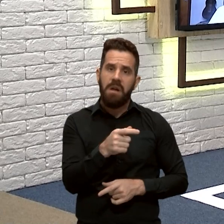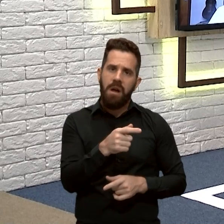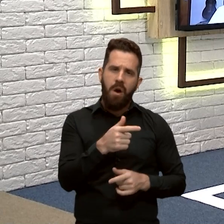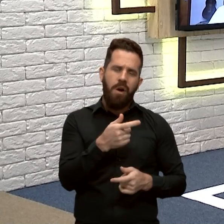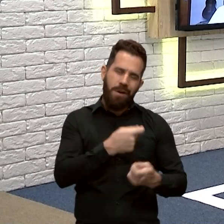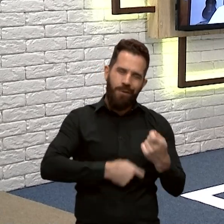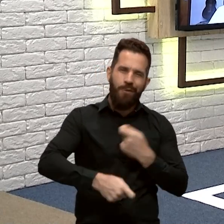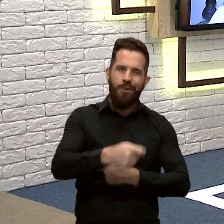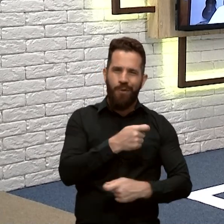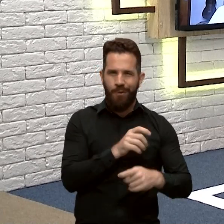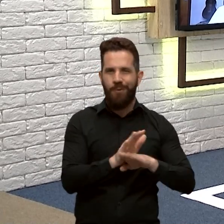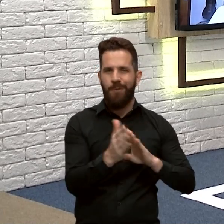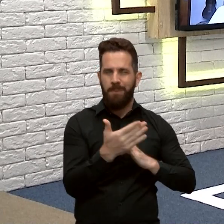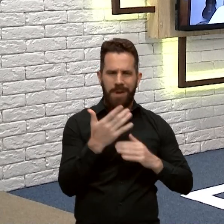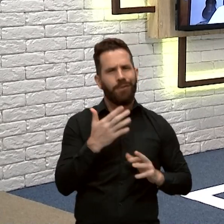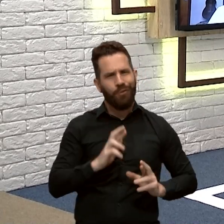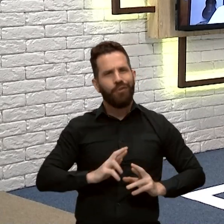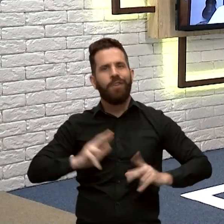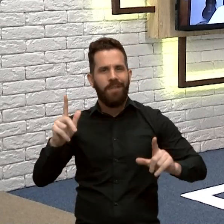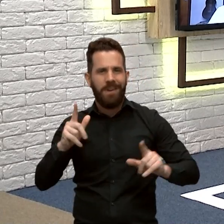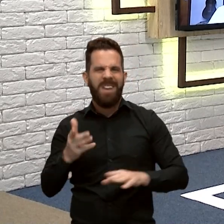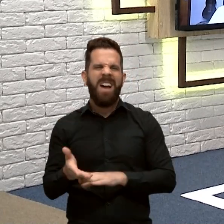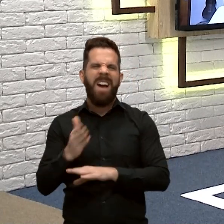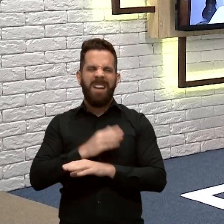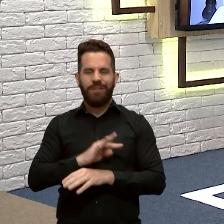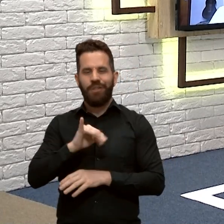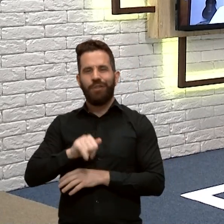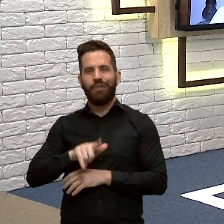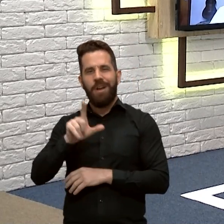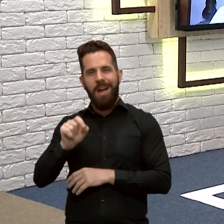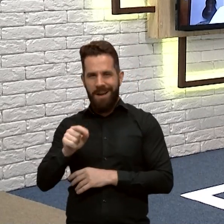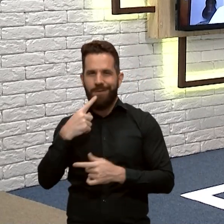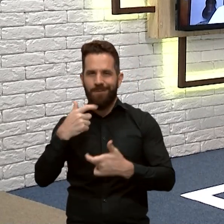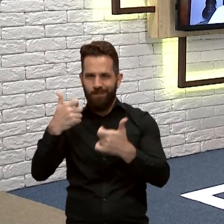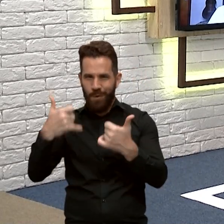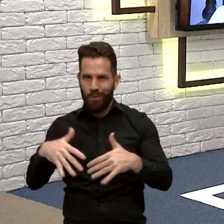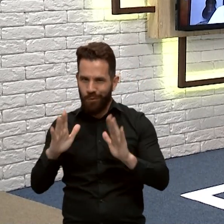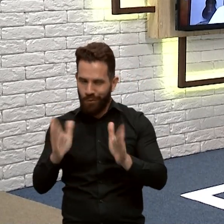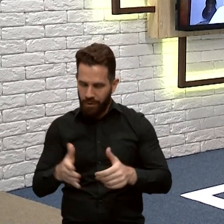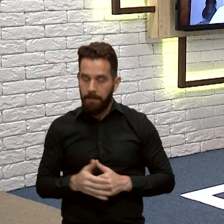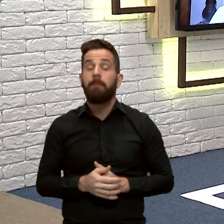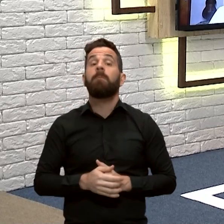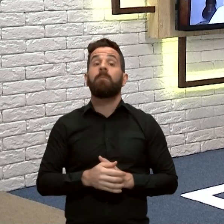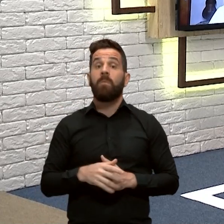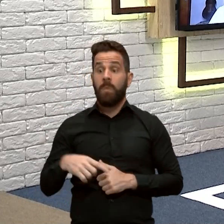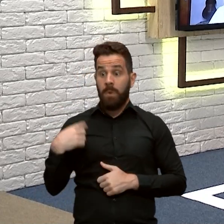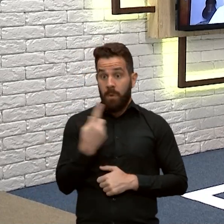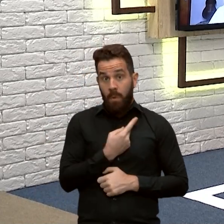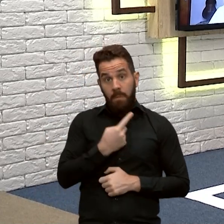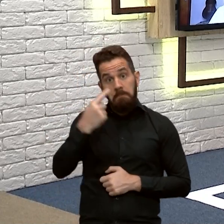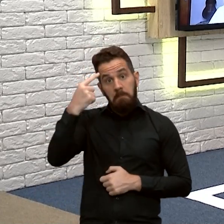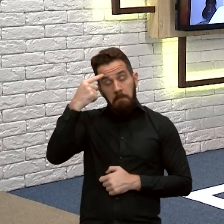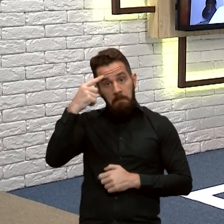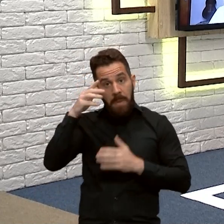o professor Tiago bem apontou, né, é nesse sentido que os empreendimentos